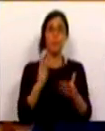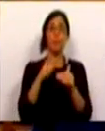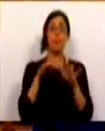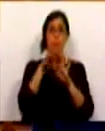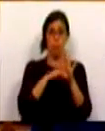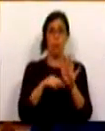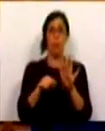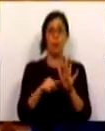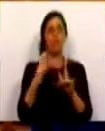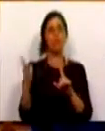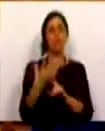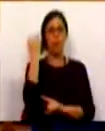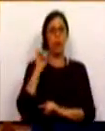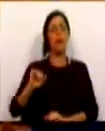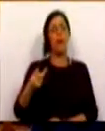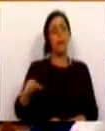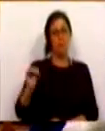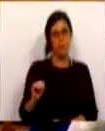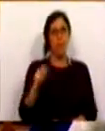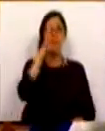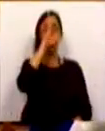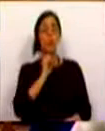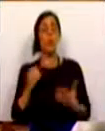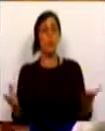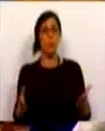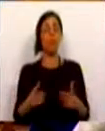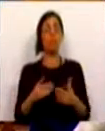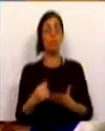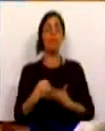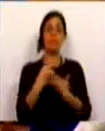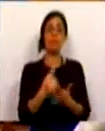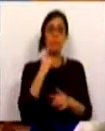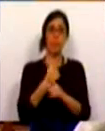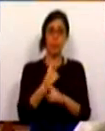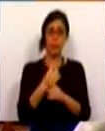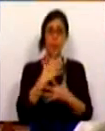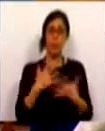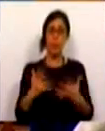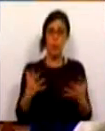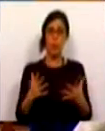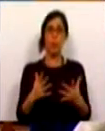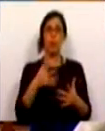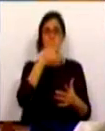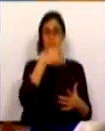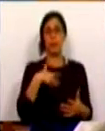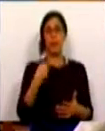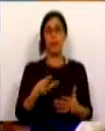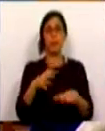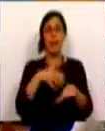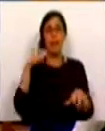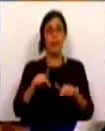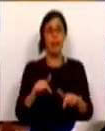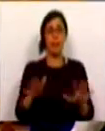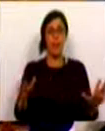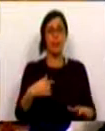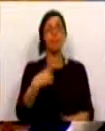é, por isso, uma conquista do PS e do Governo, suportado por esta maioria parlamentar. E podemos